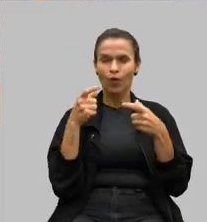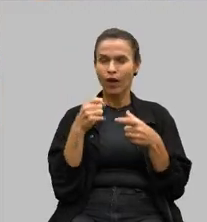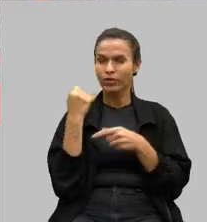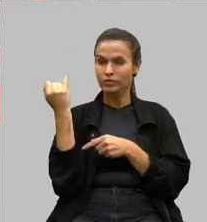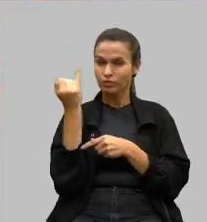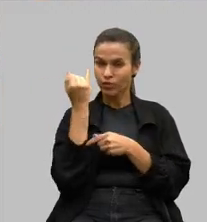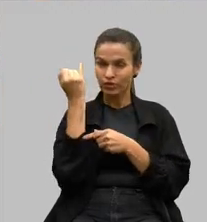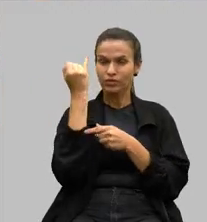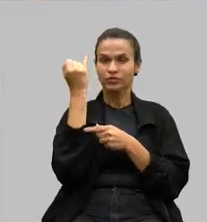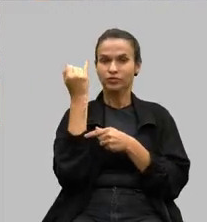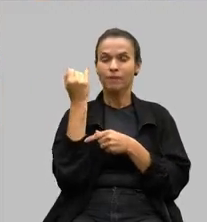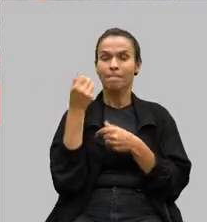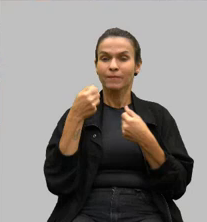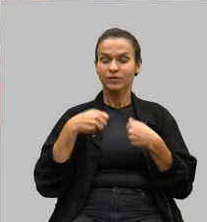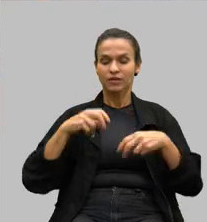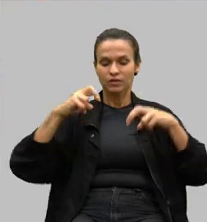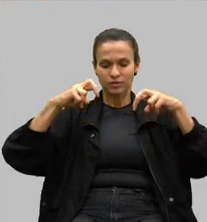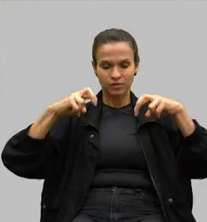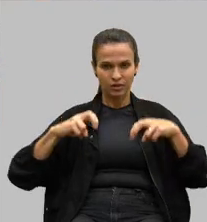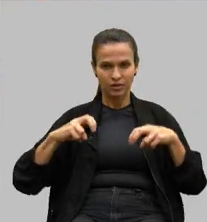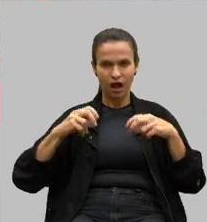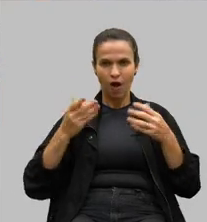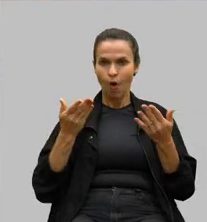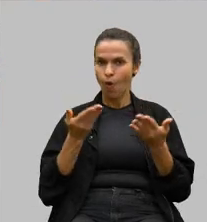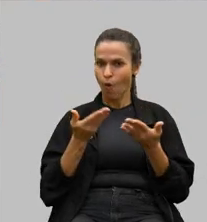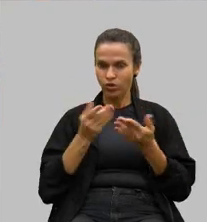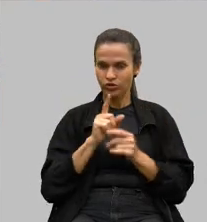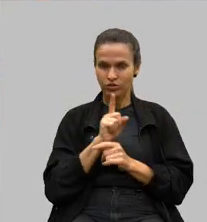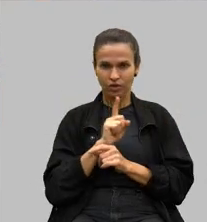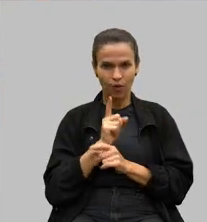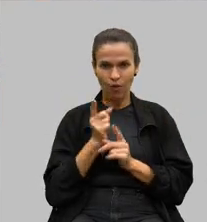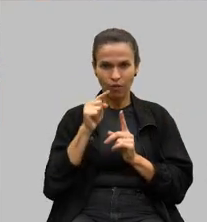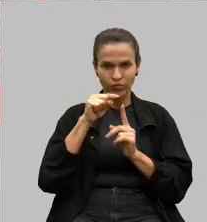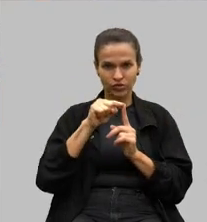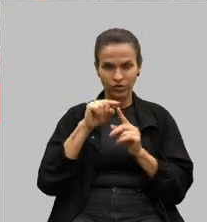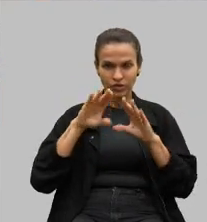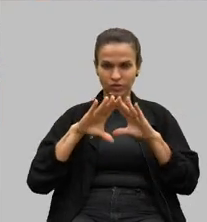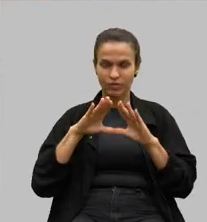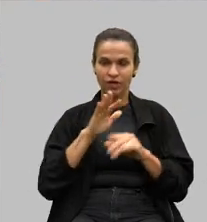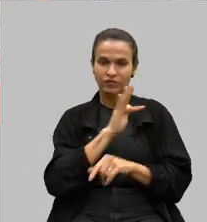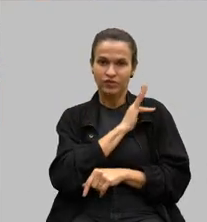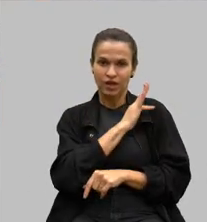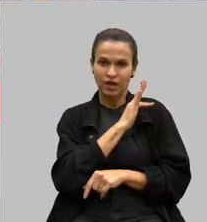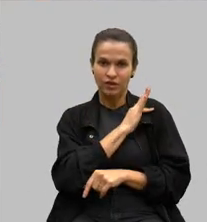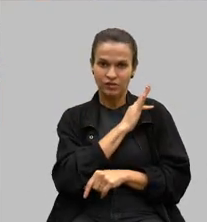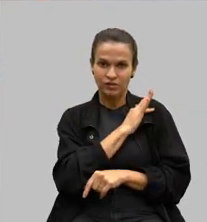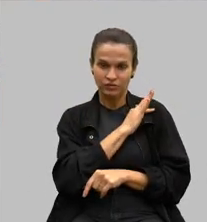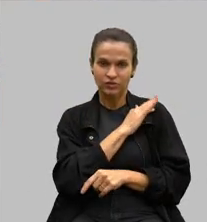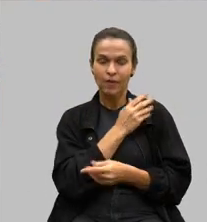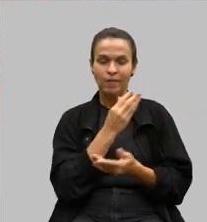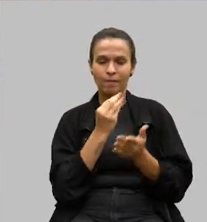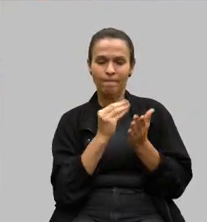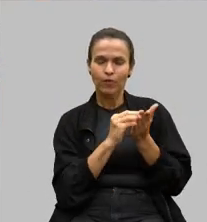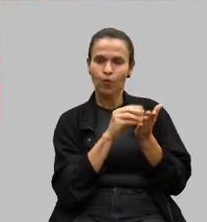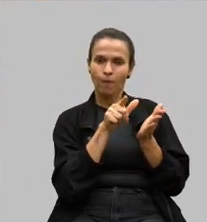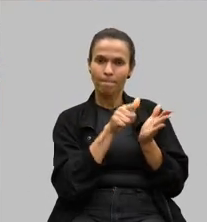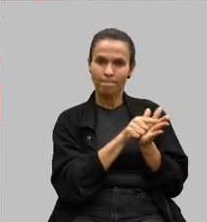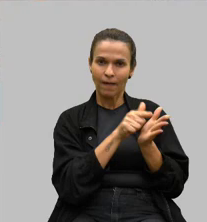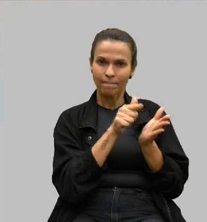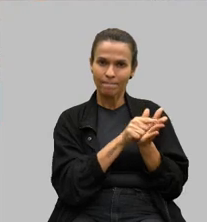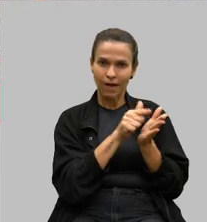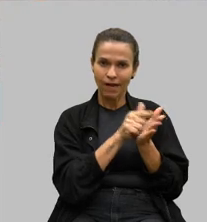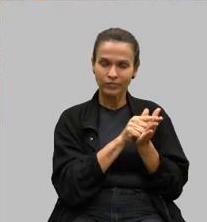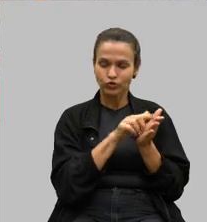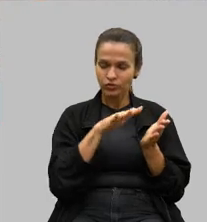gente precisa depois sentar não hoje não é o objetivo da Assembleia fiscaliza e pô no papel Os